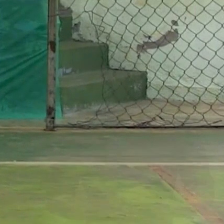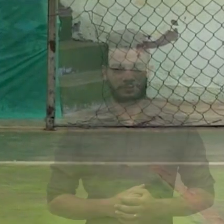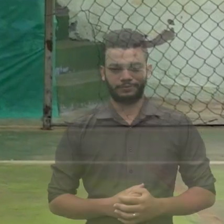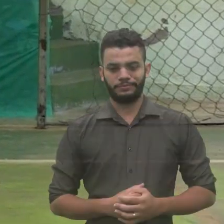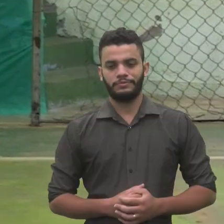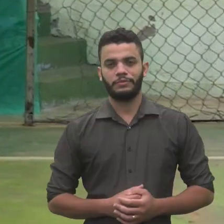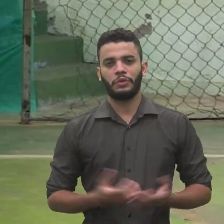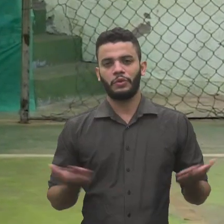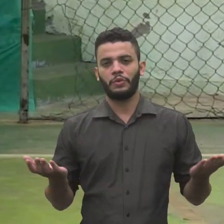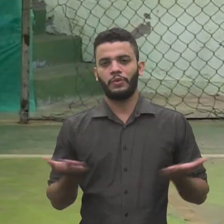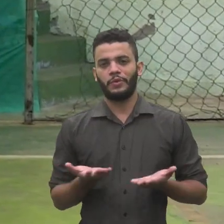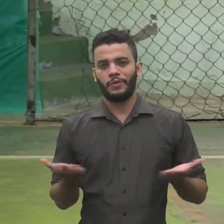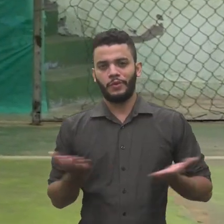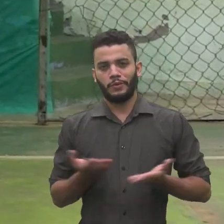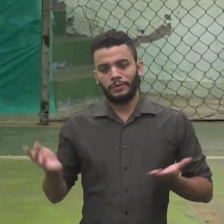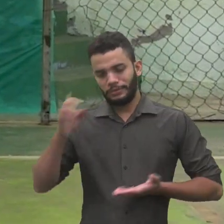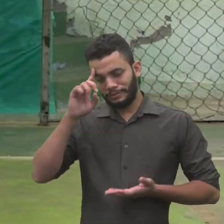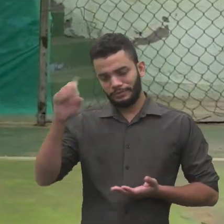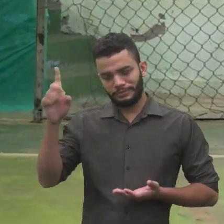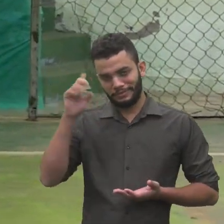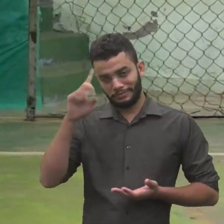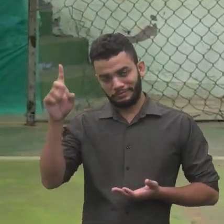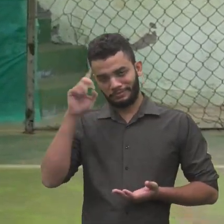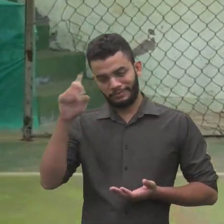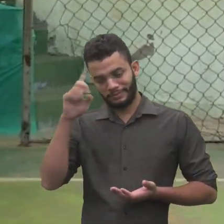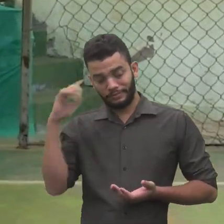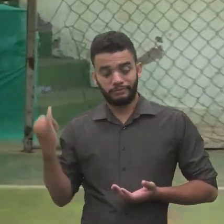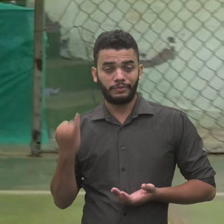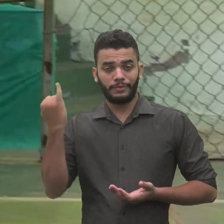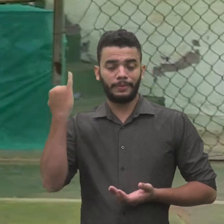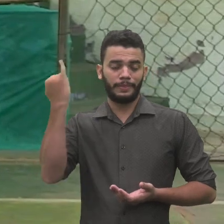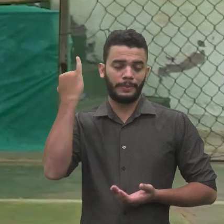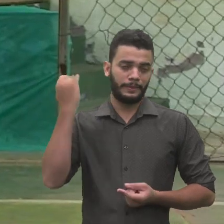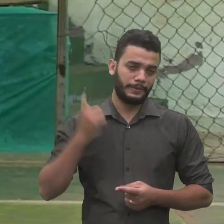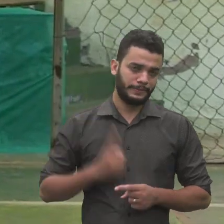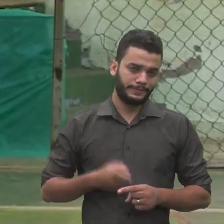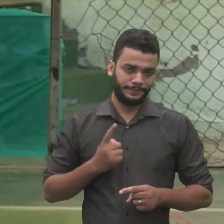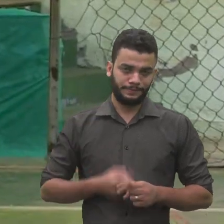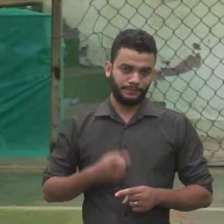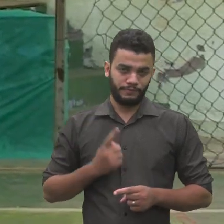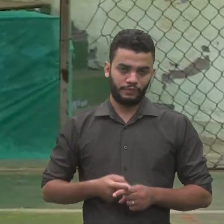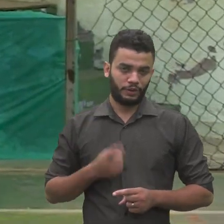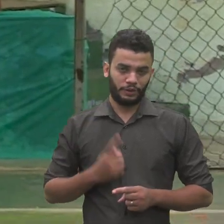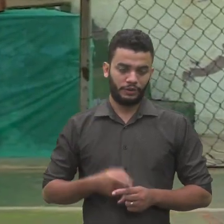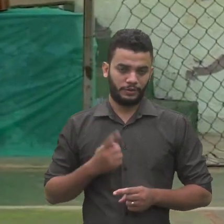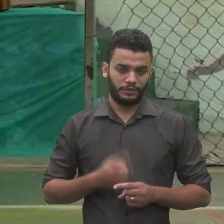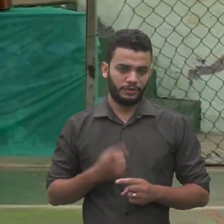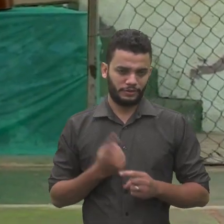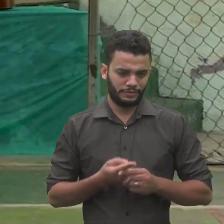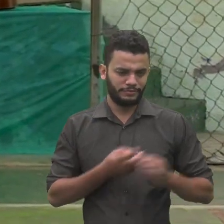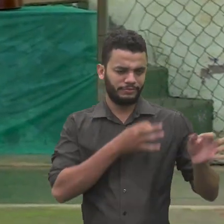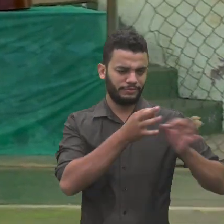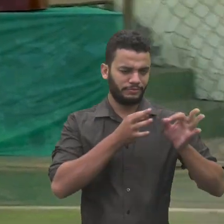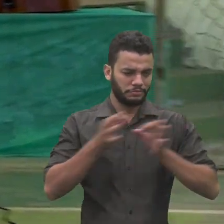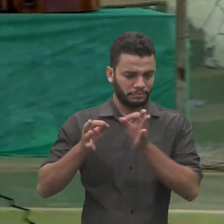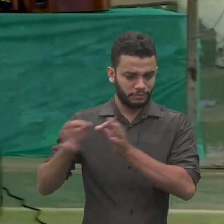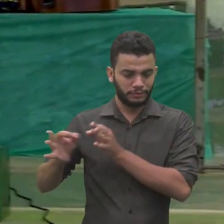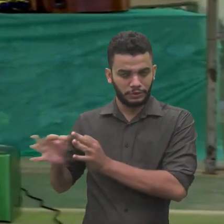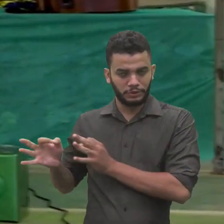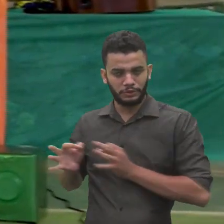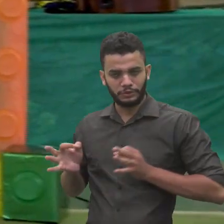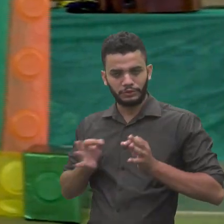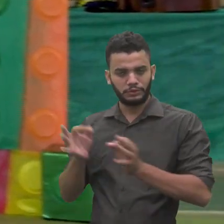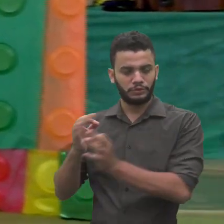Hoje também, além da visita ser especial, nosso dia, nosso momento cívico, ela é diferente. Vocês estão vendo toda